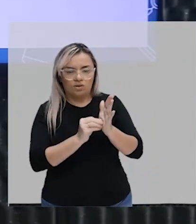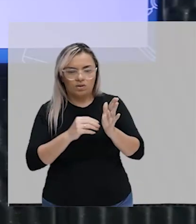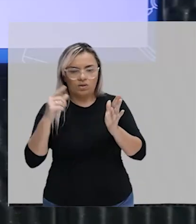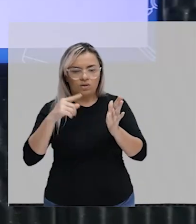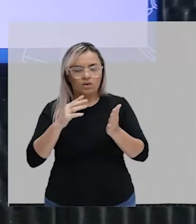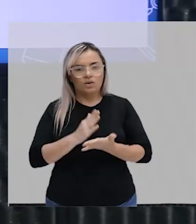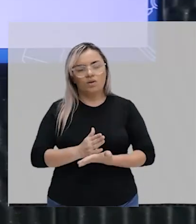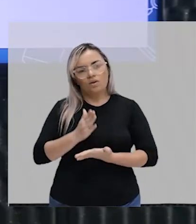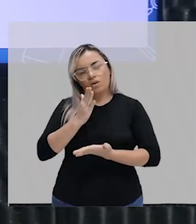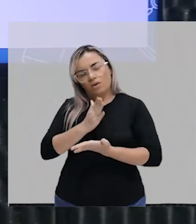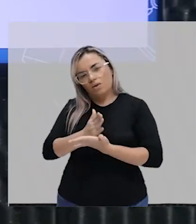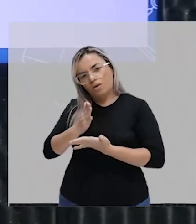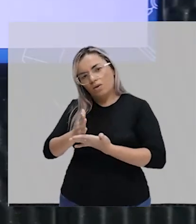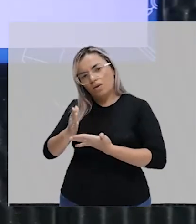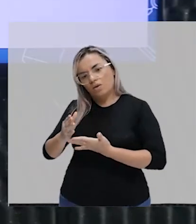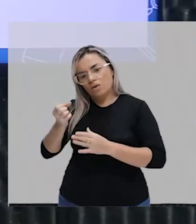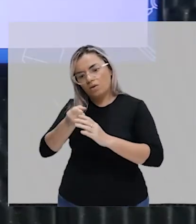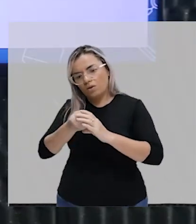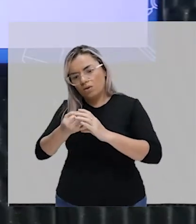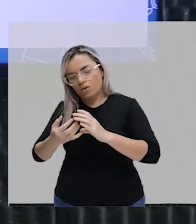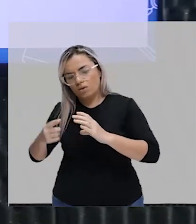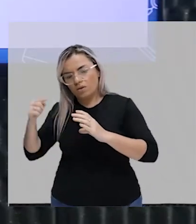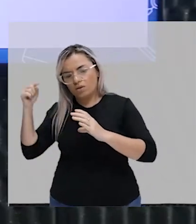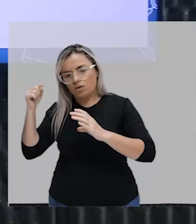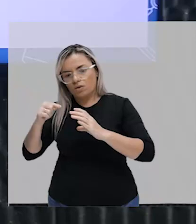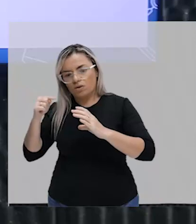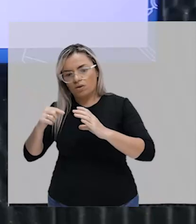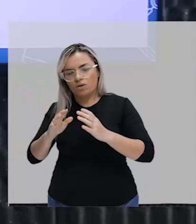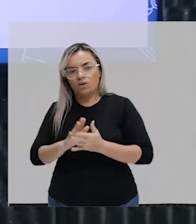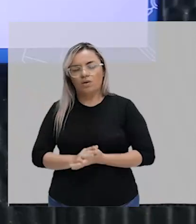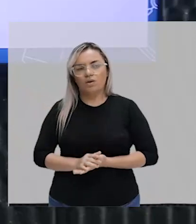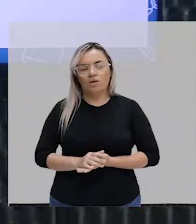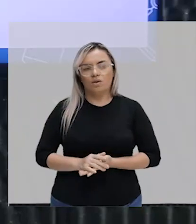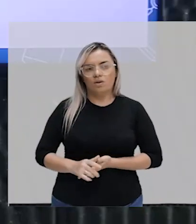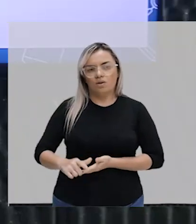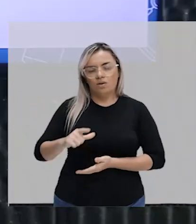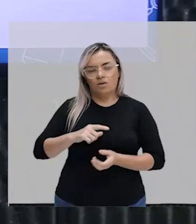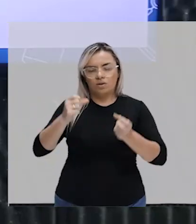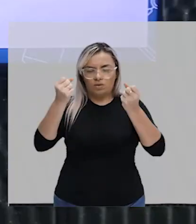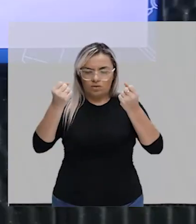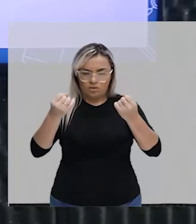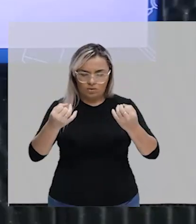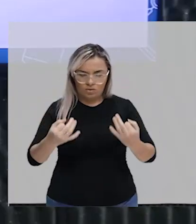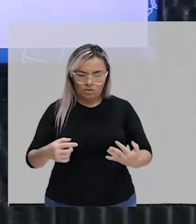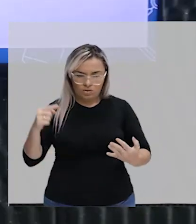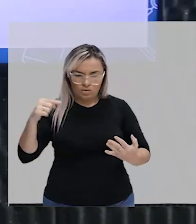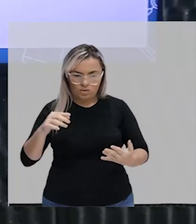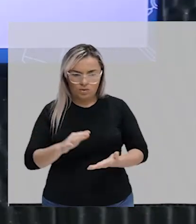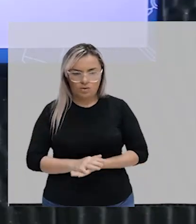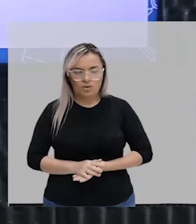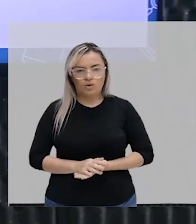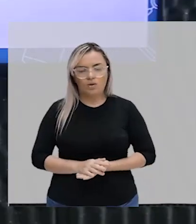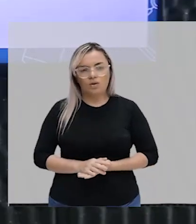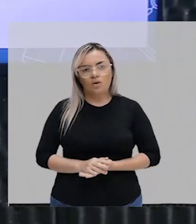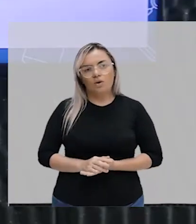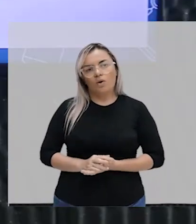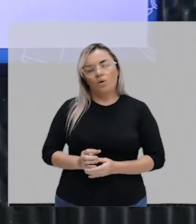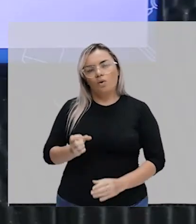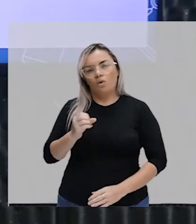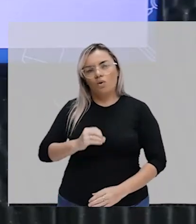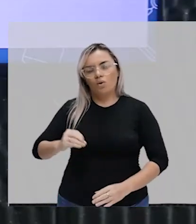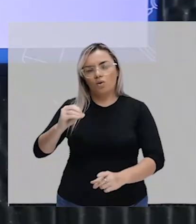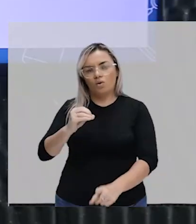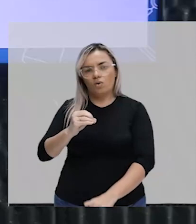é justamente quando nós falamos desse conjunto das partes que eu te falei a respeito do conjunto vazio, que é subconjunto de